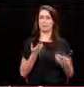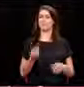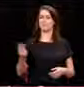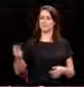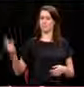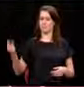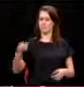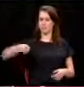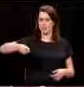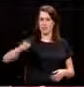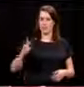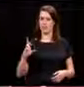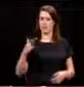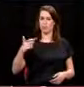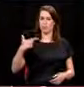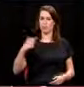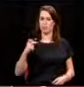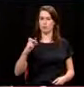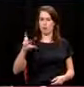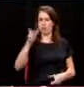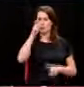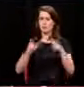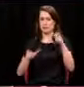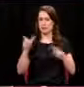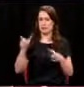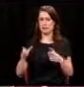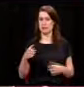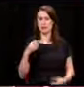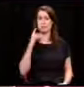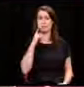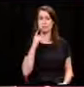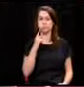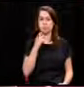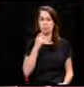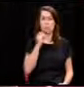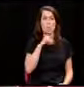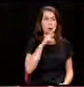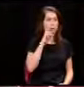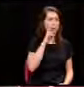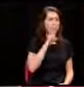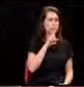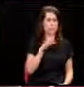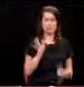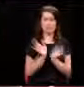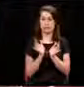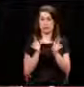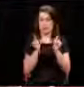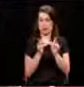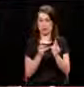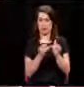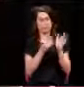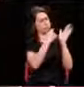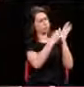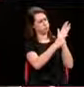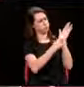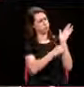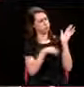é um sítio onde o surdo poderá ver os novos aderentes que vamos tendo. Em média vamos tendo um por